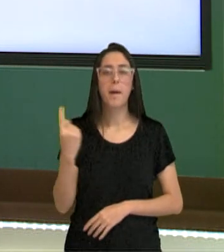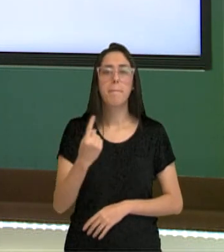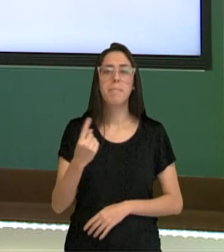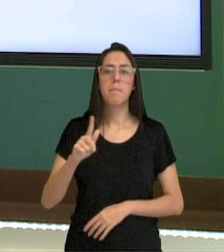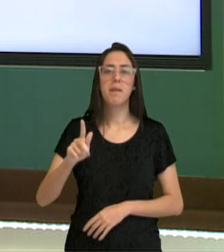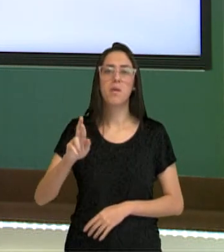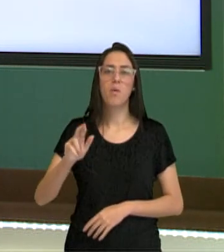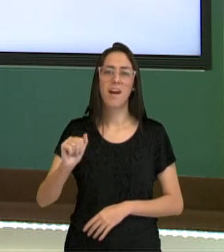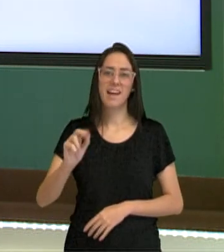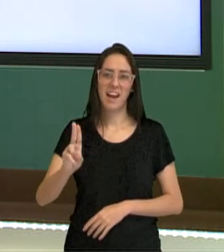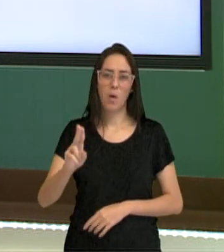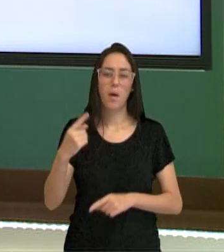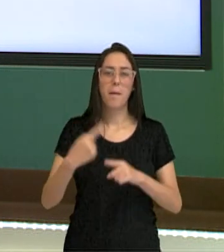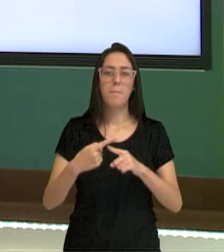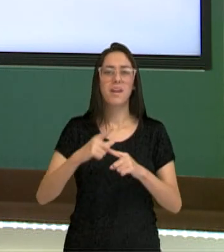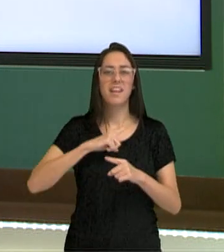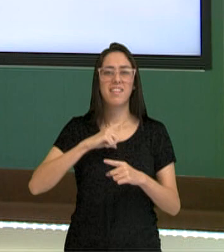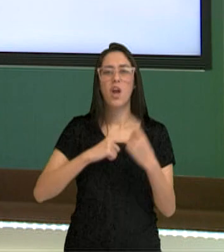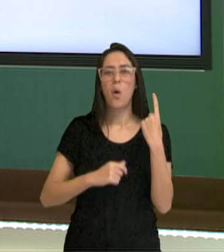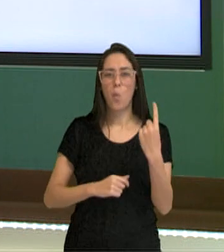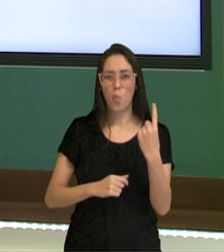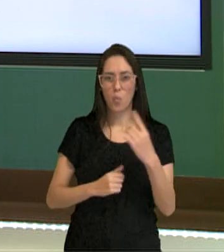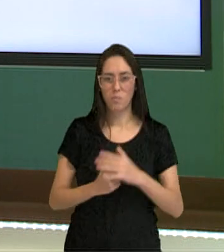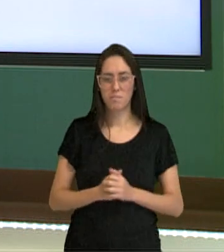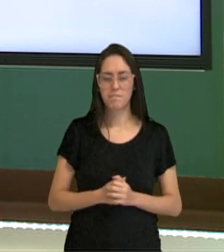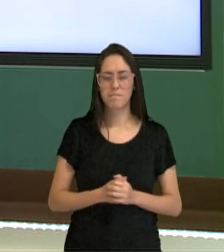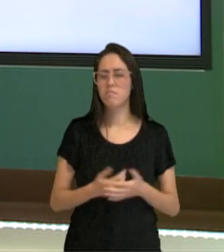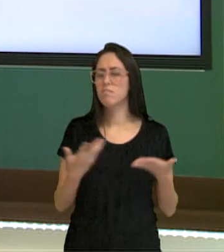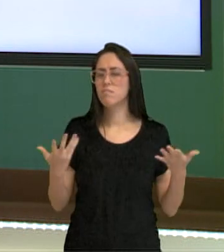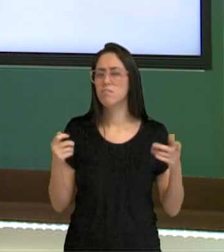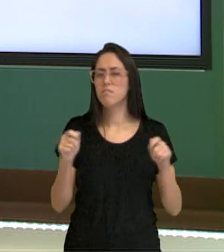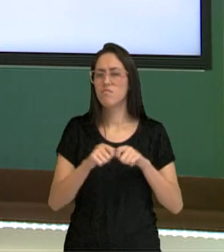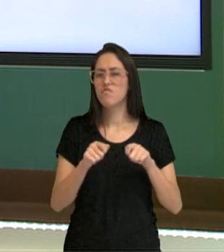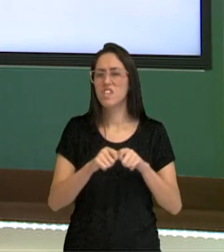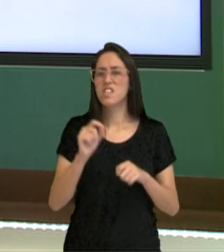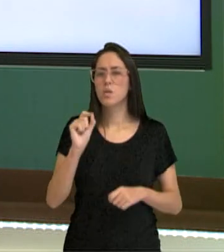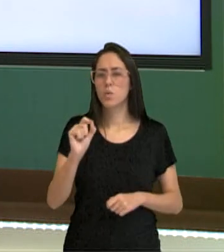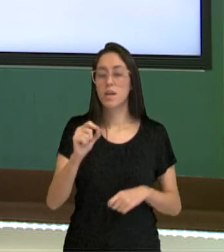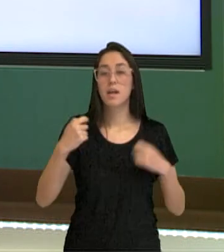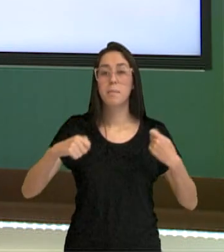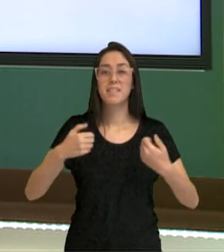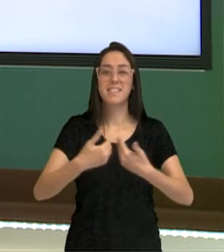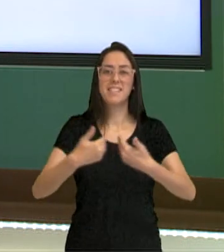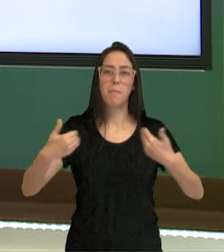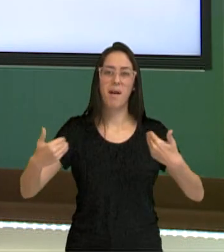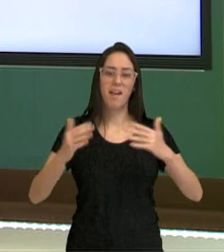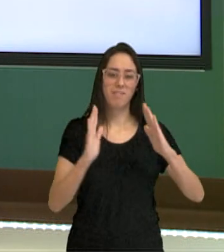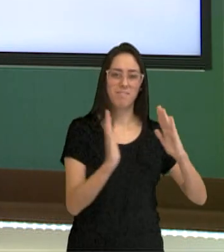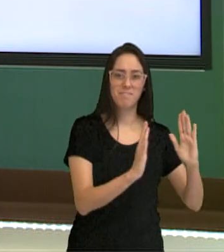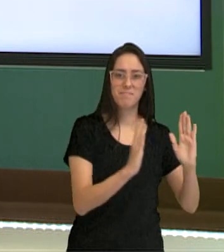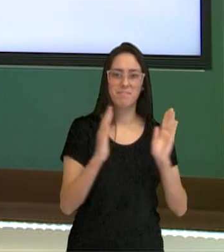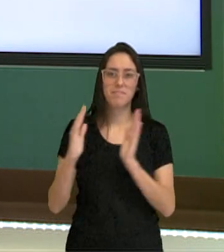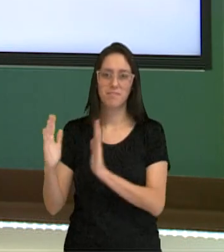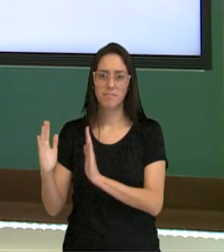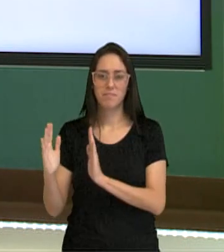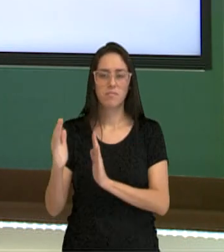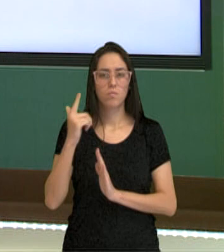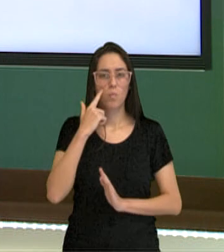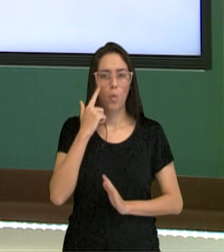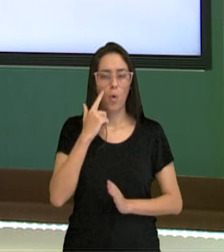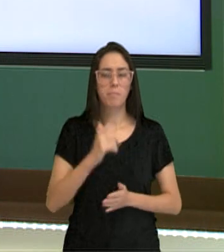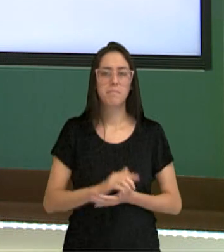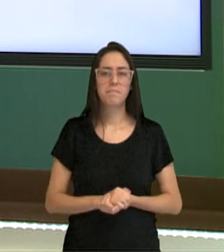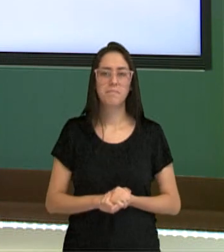da letra é 1. Então, o que, é que eu tenho que fazer? Separar, ok? Então, tá aqui, ó. Eu vou